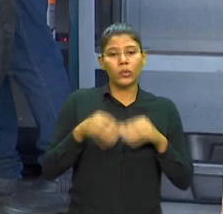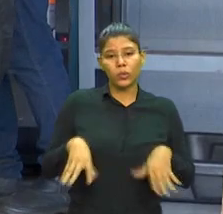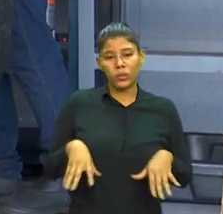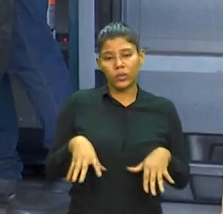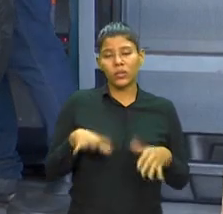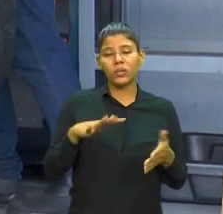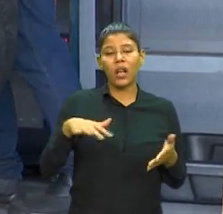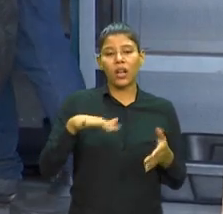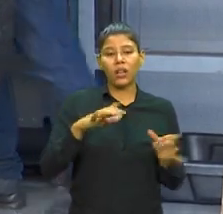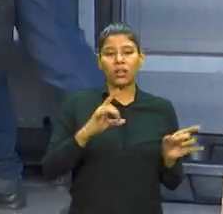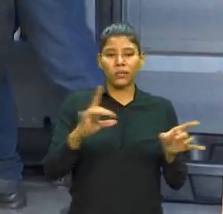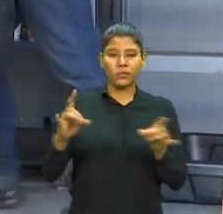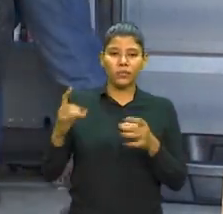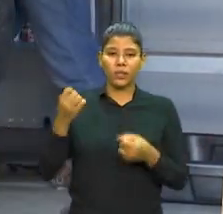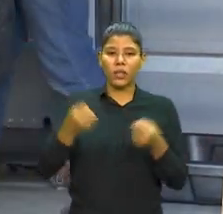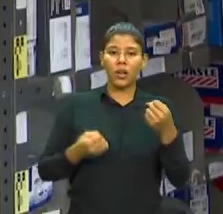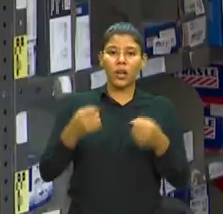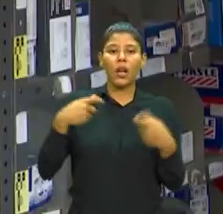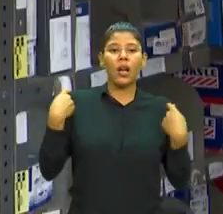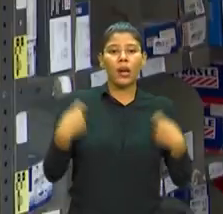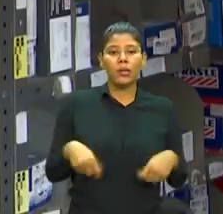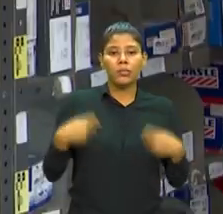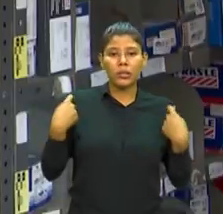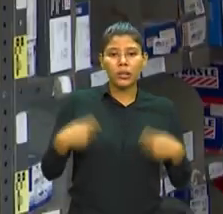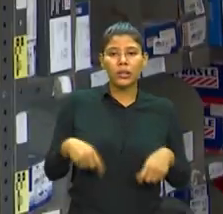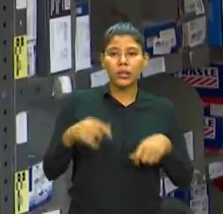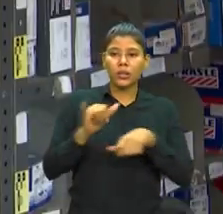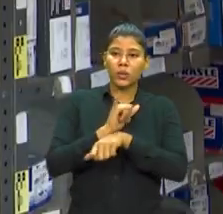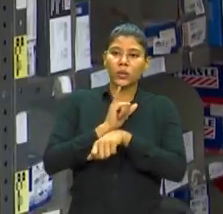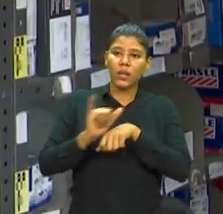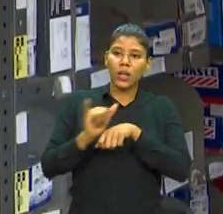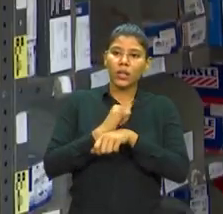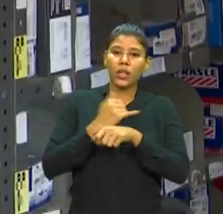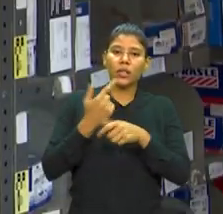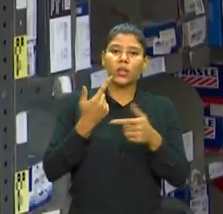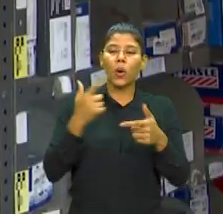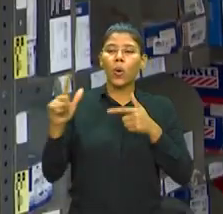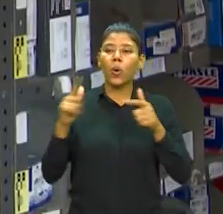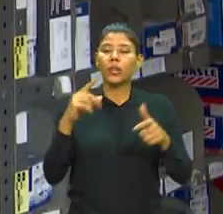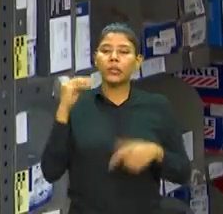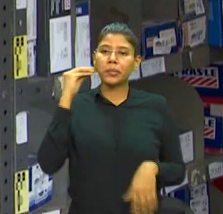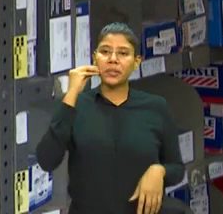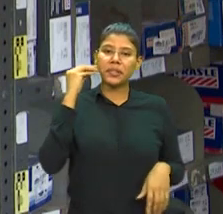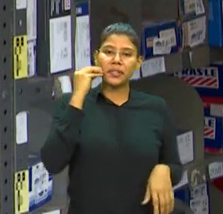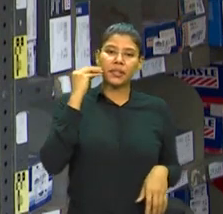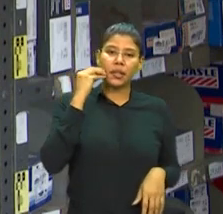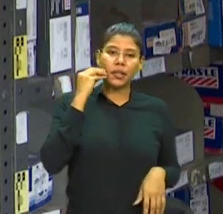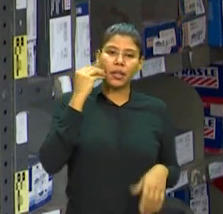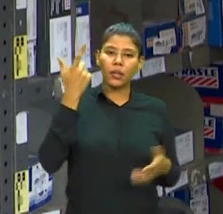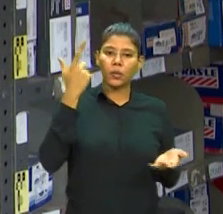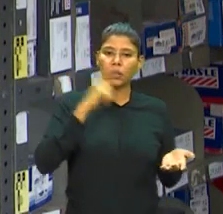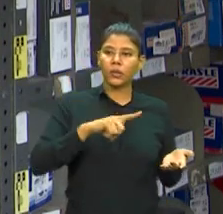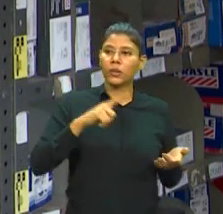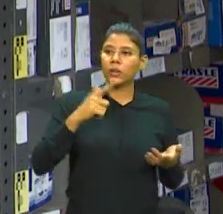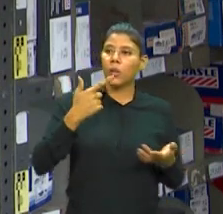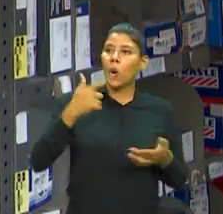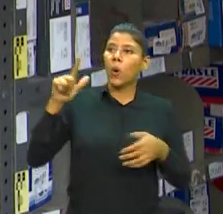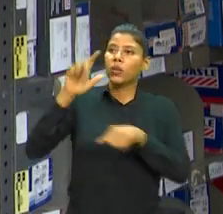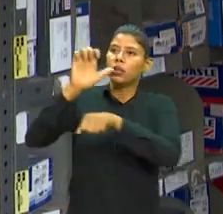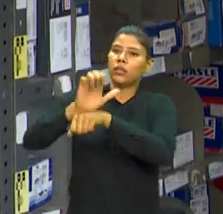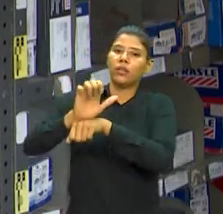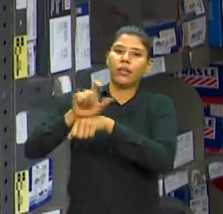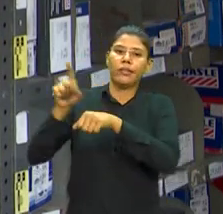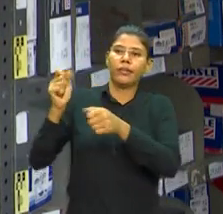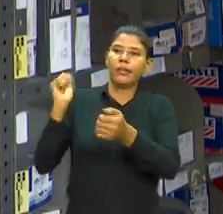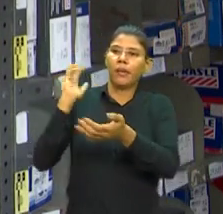gente tem que tomar outras decisões tá e procurar em em outras cidades em outras regiões